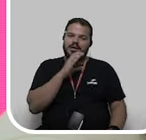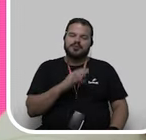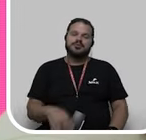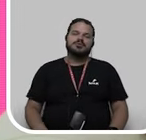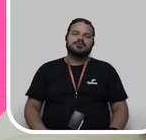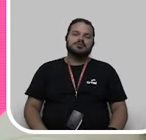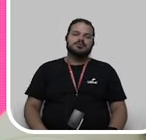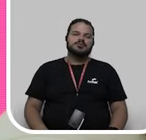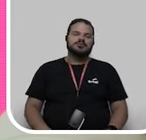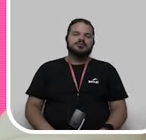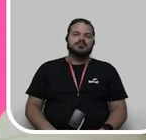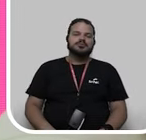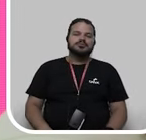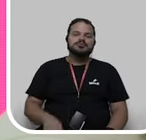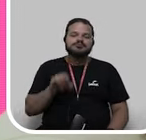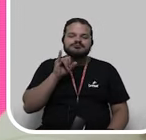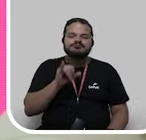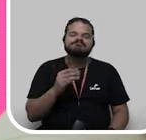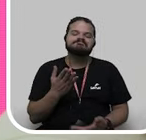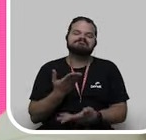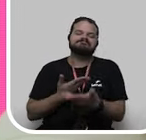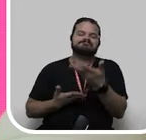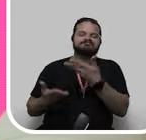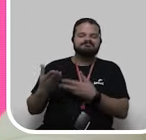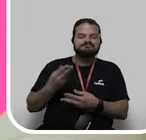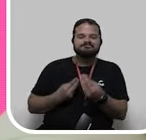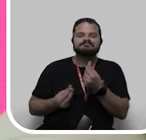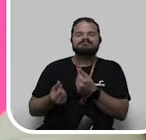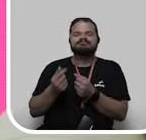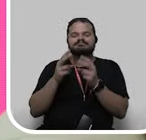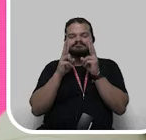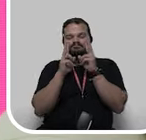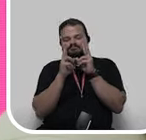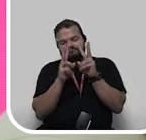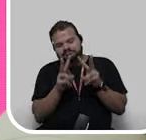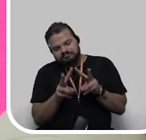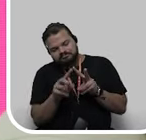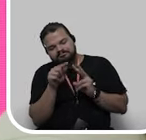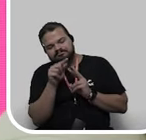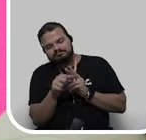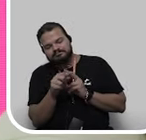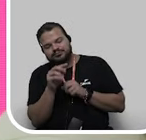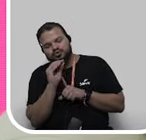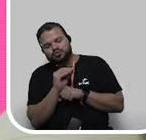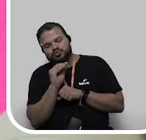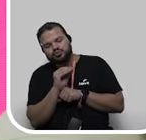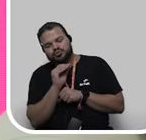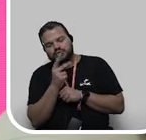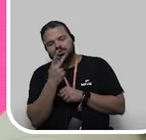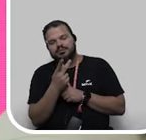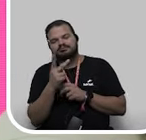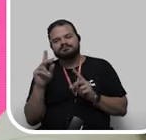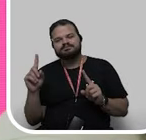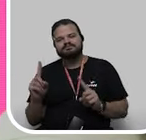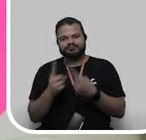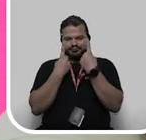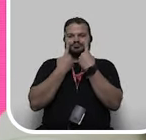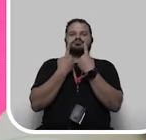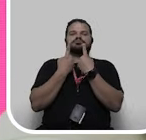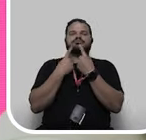E vai ter uma resiliência, uma observabilidade ali para tratar um ataque de